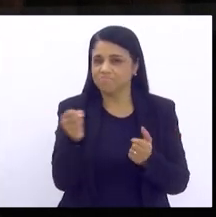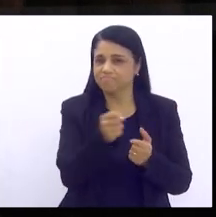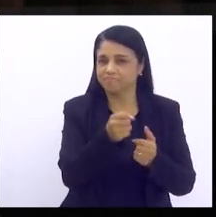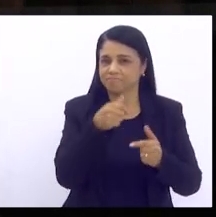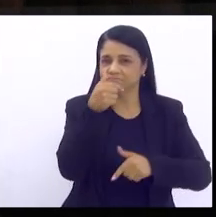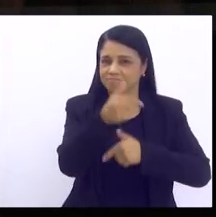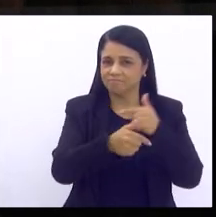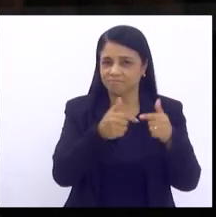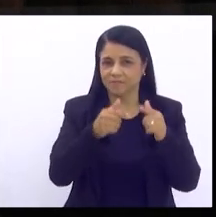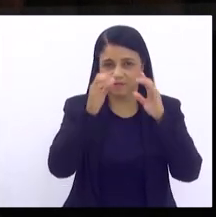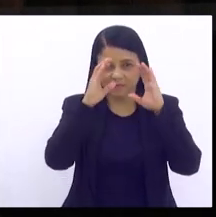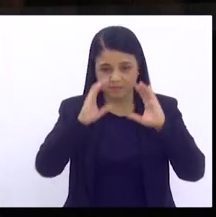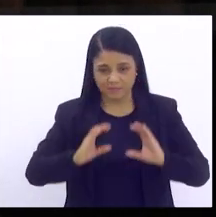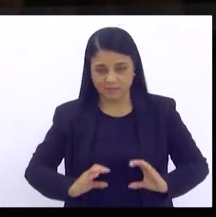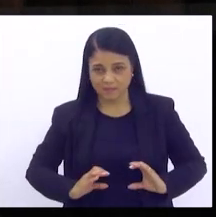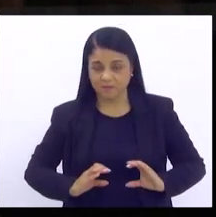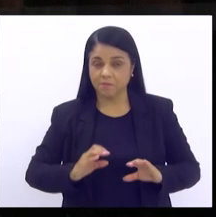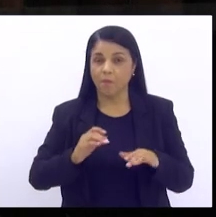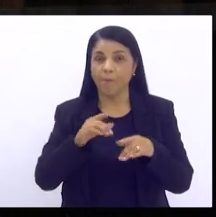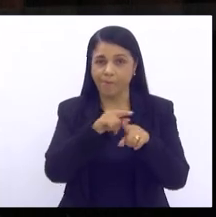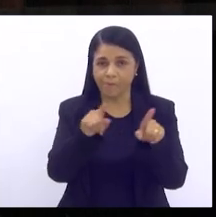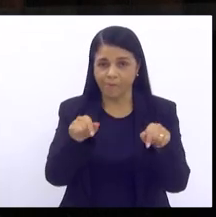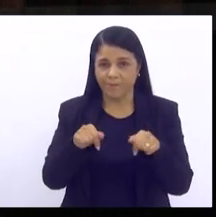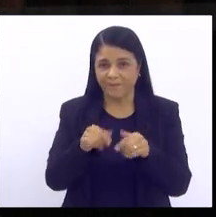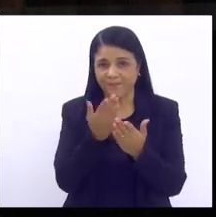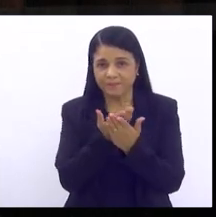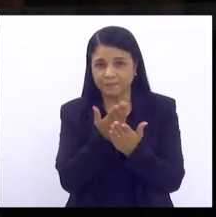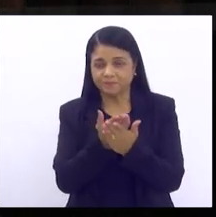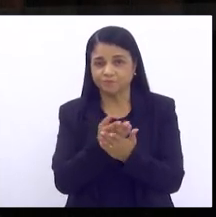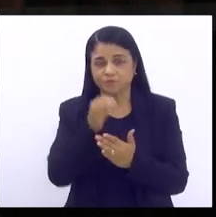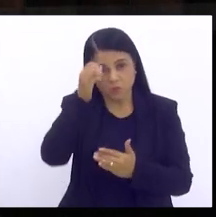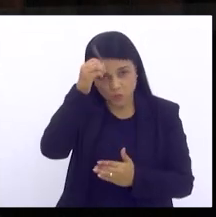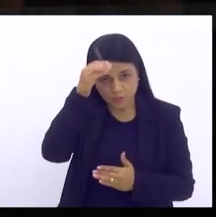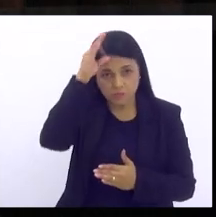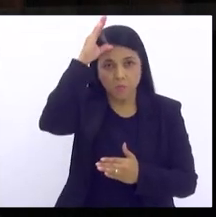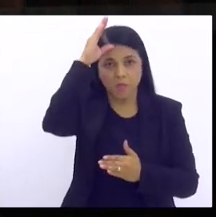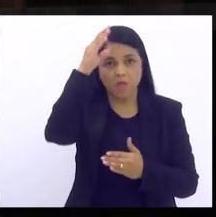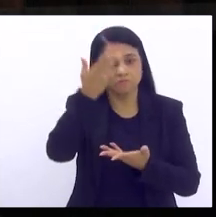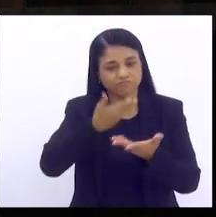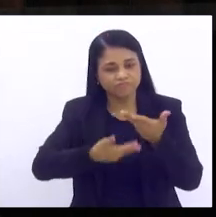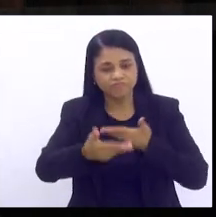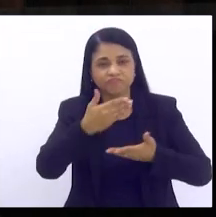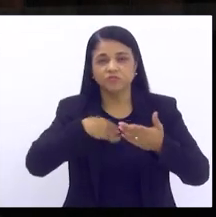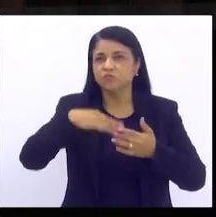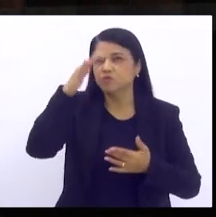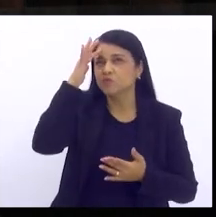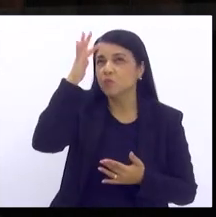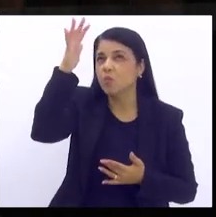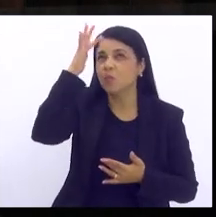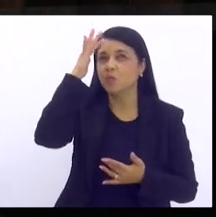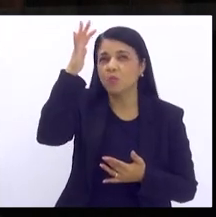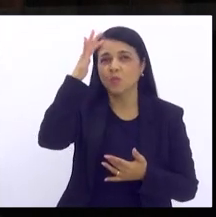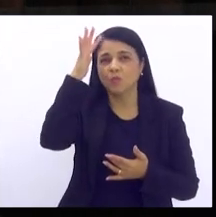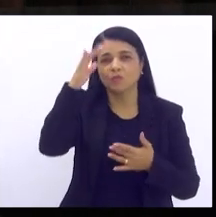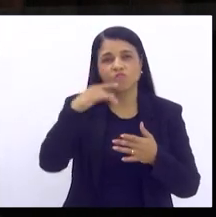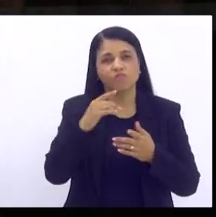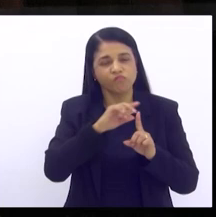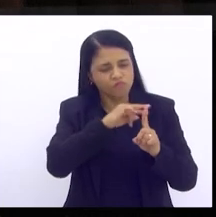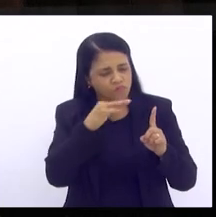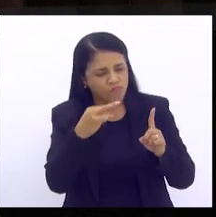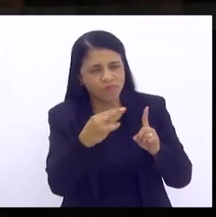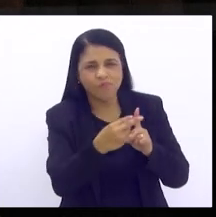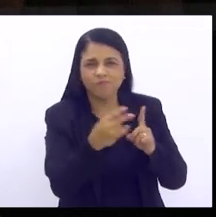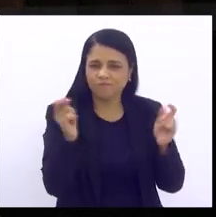a cidadania. Em sala de aula, a gente constrói conhecimento, a gente também divide sonho, a gente divide